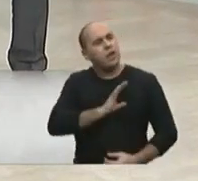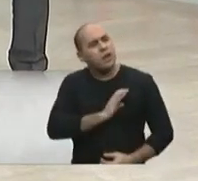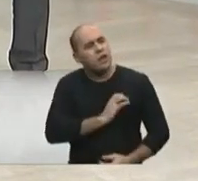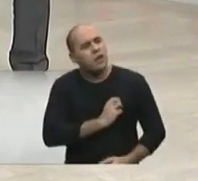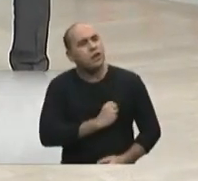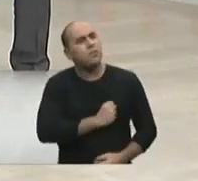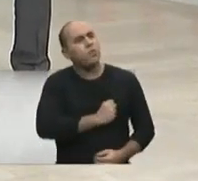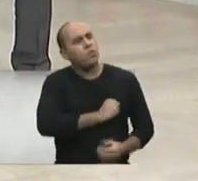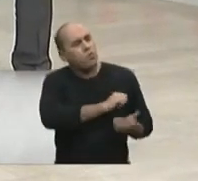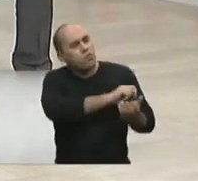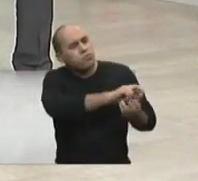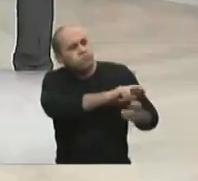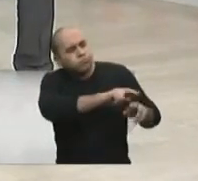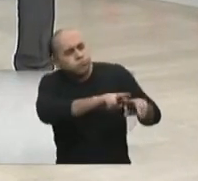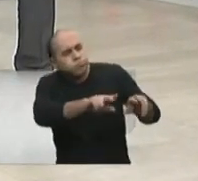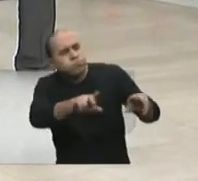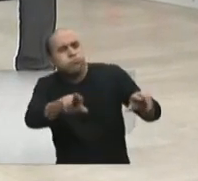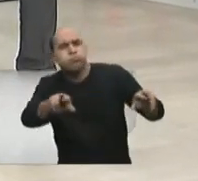vida.